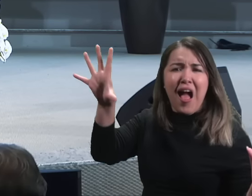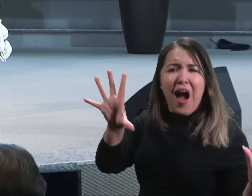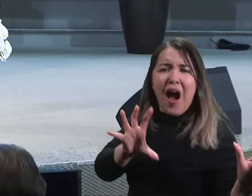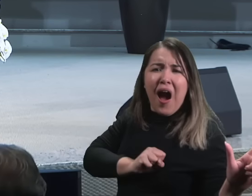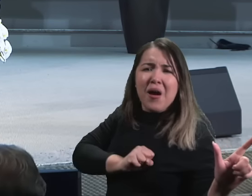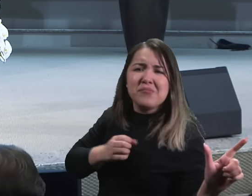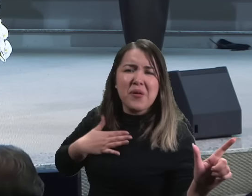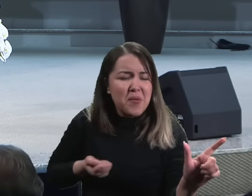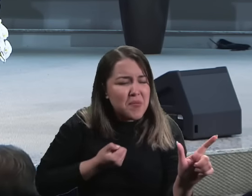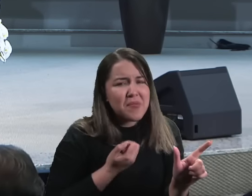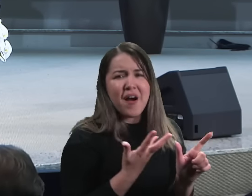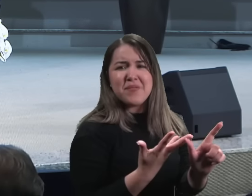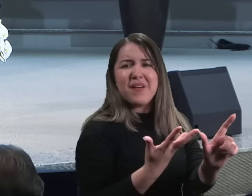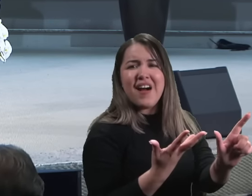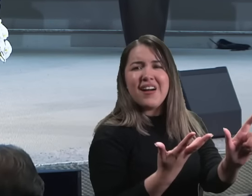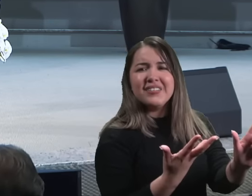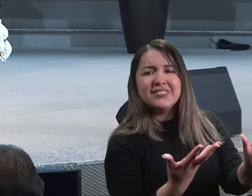amou